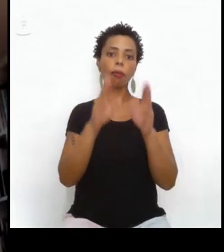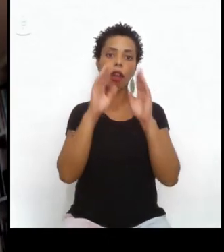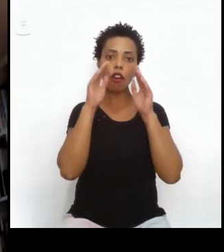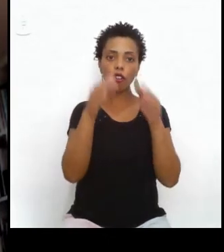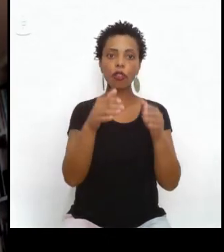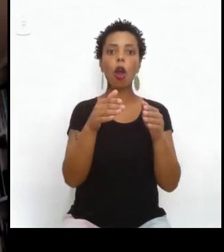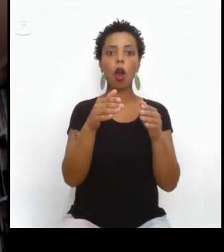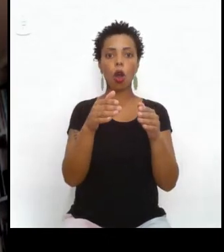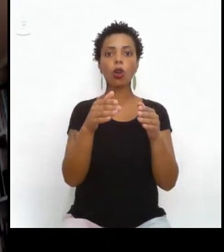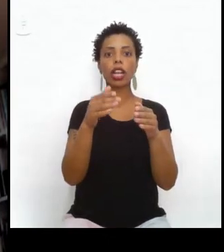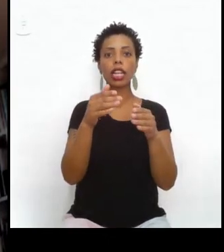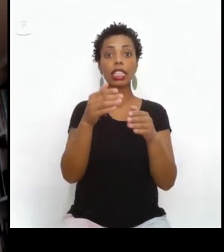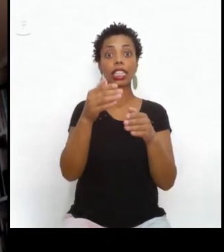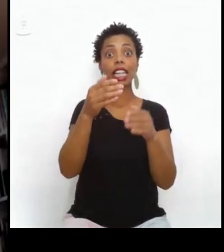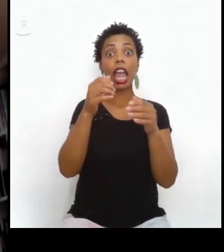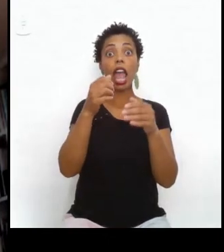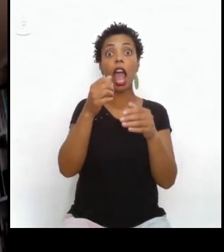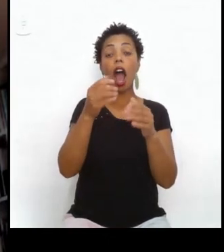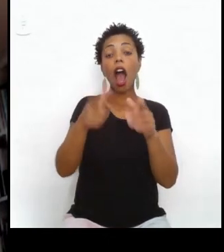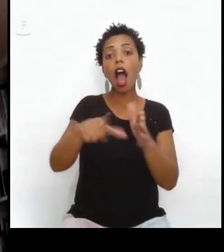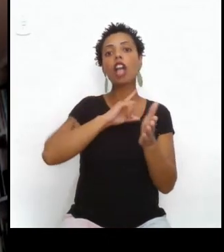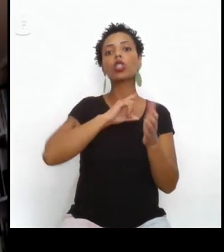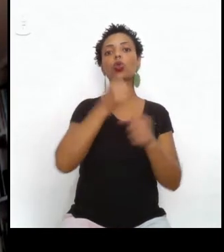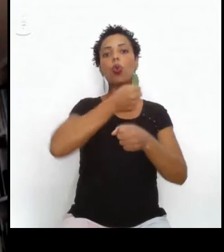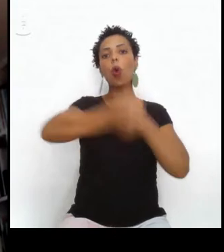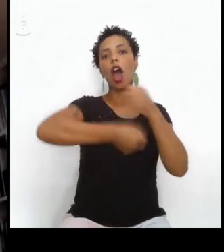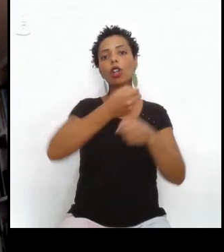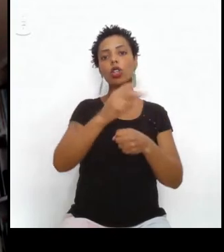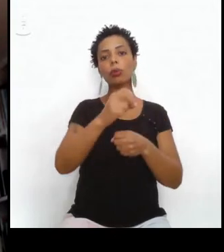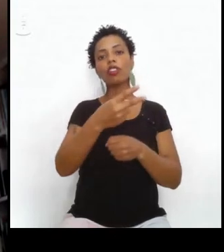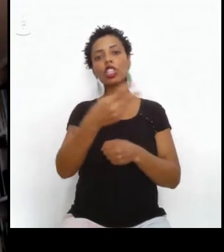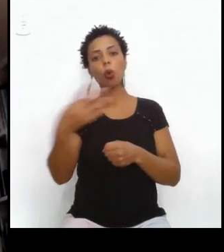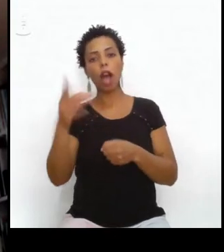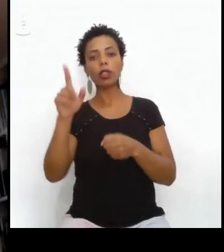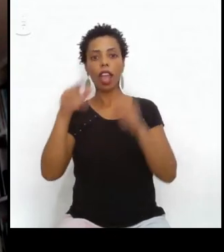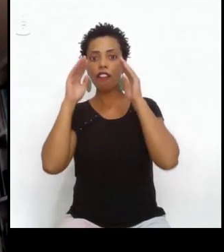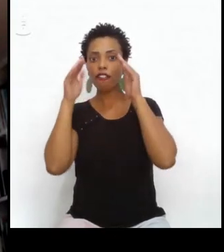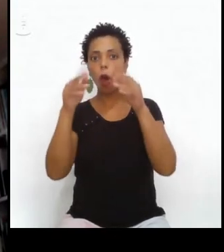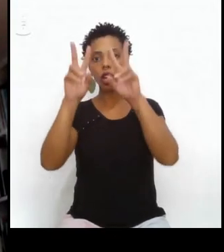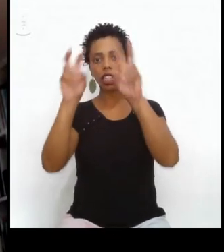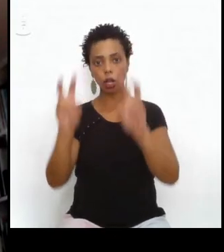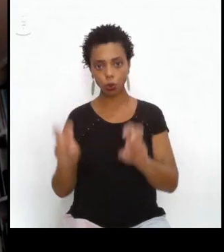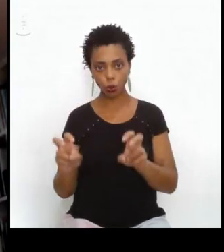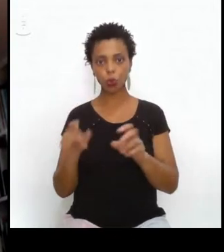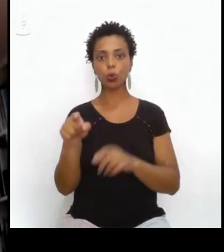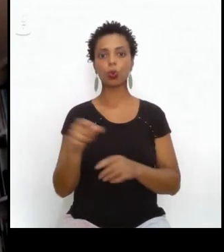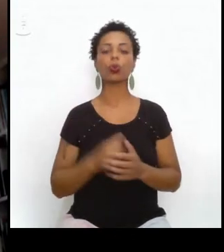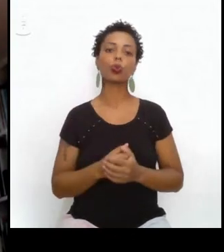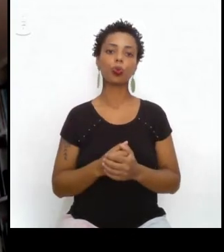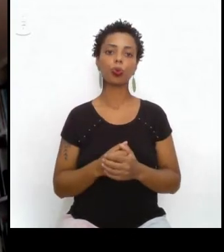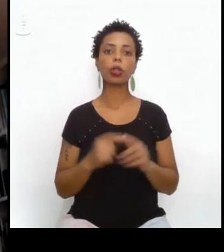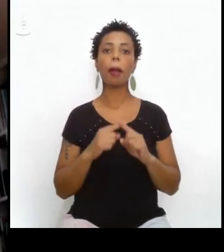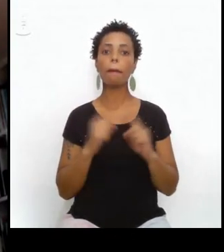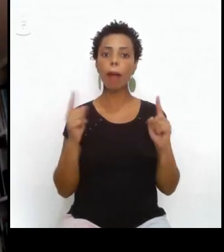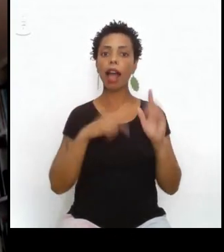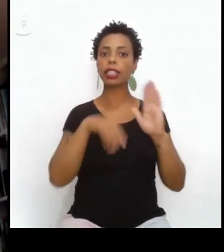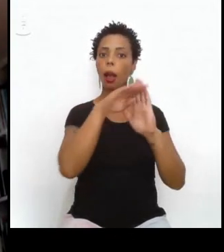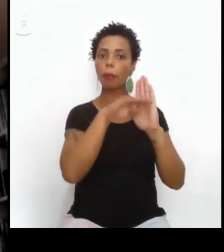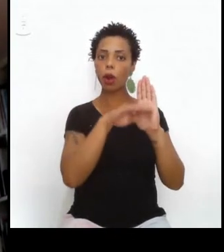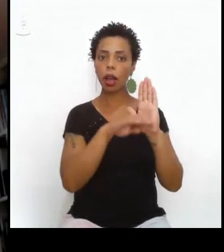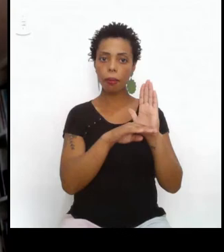2024 owasp tem pautado a sua programação